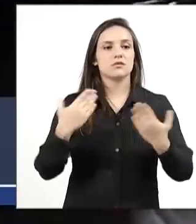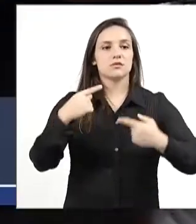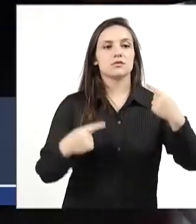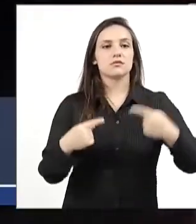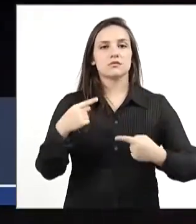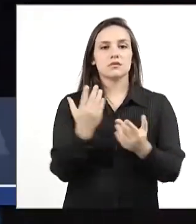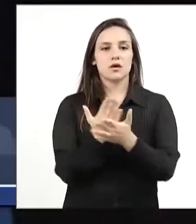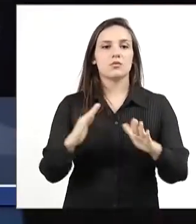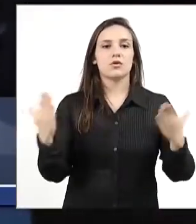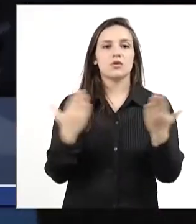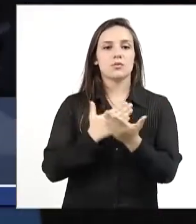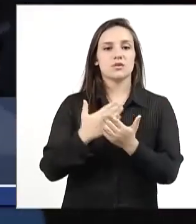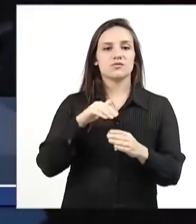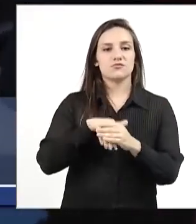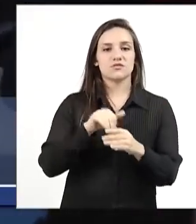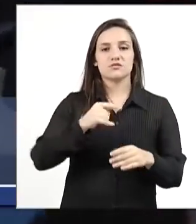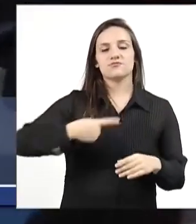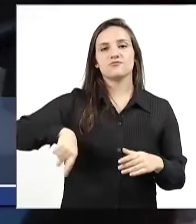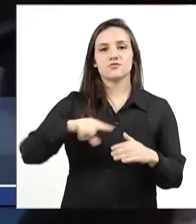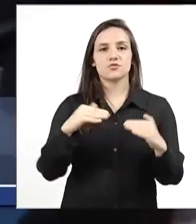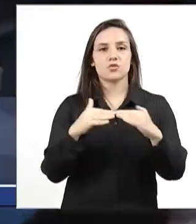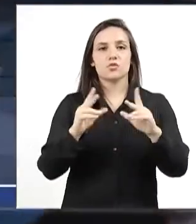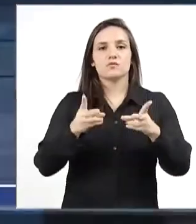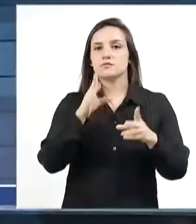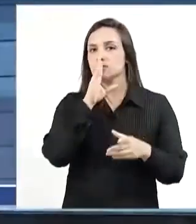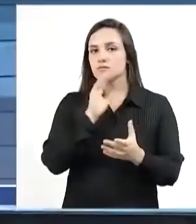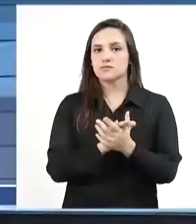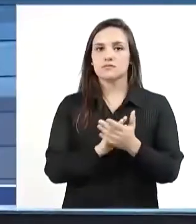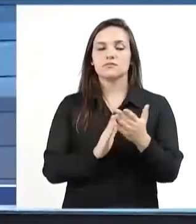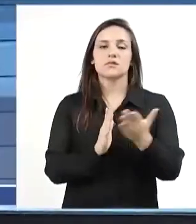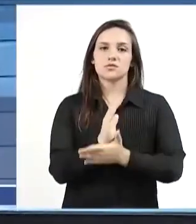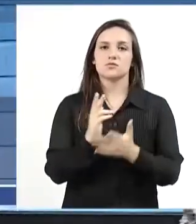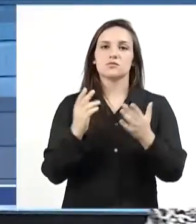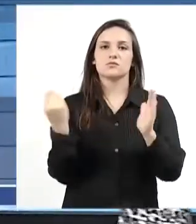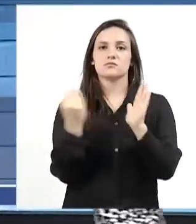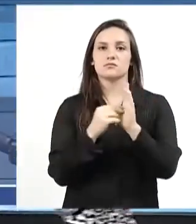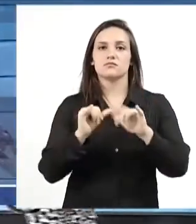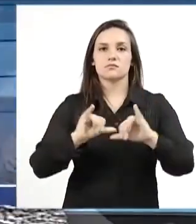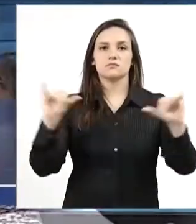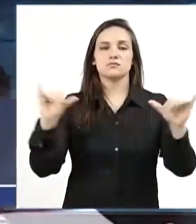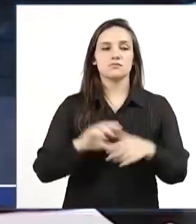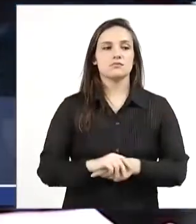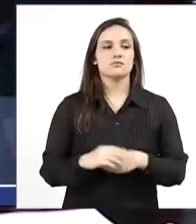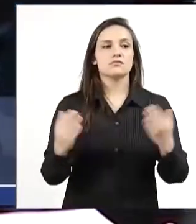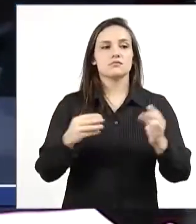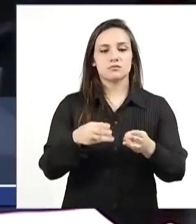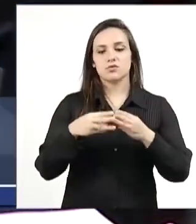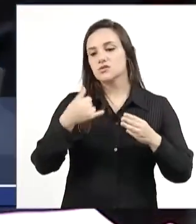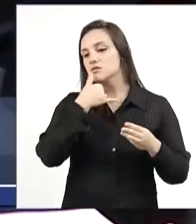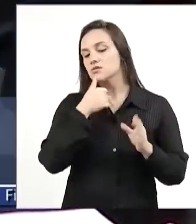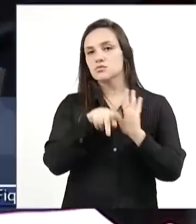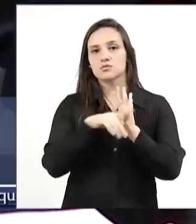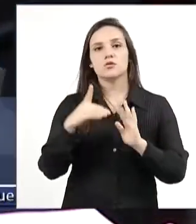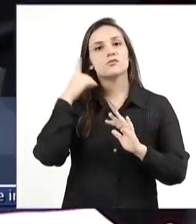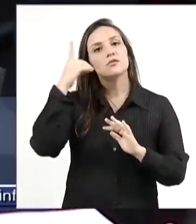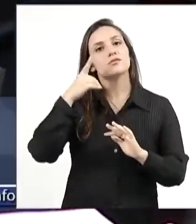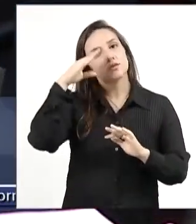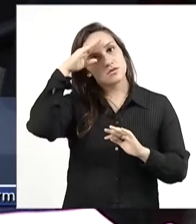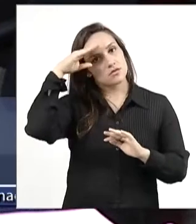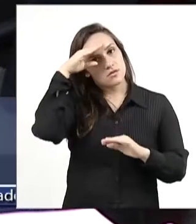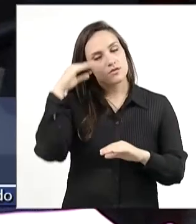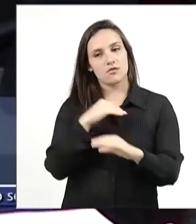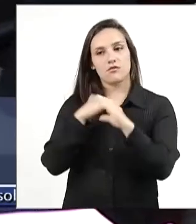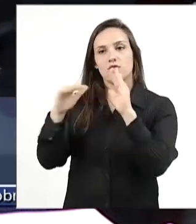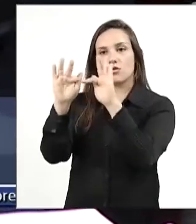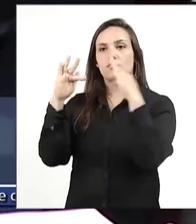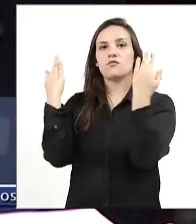discussão, encerrada a discussão e votação. Deputados que aprovam permaneçam como se encontra aprovado ao expediente. Moção de pesar, de autoria do deputado Cabo Almim,